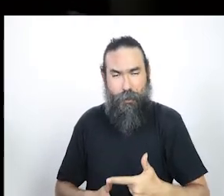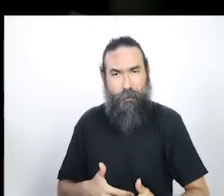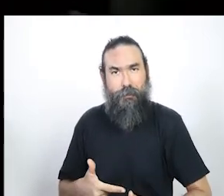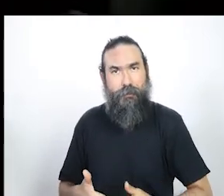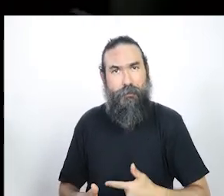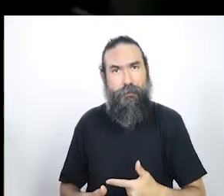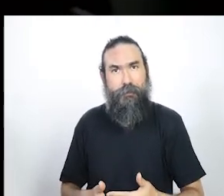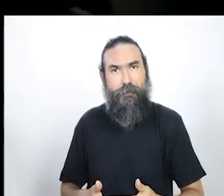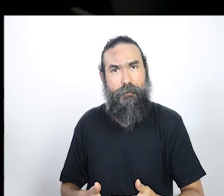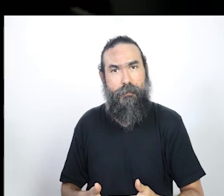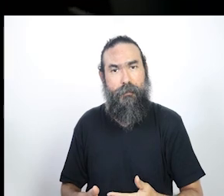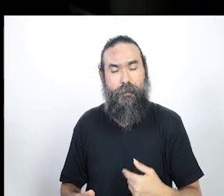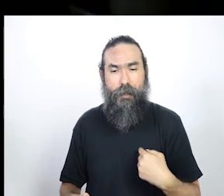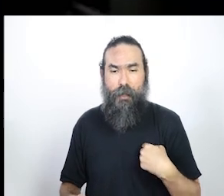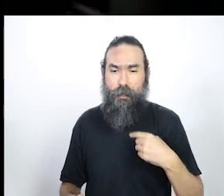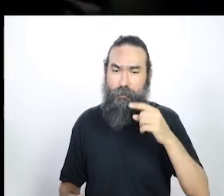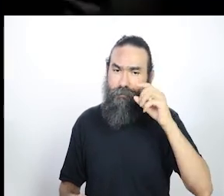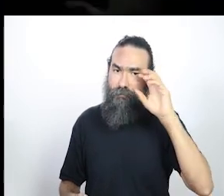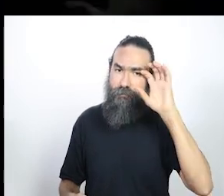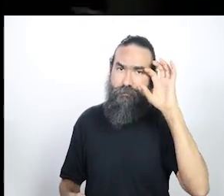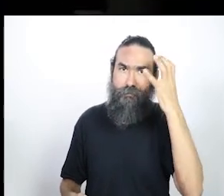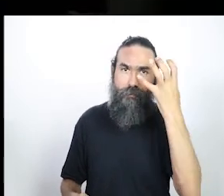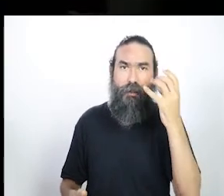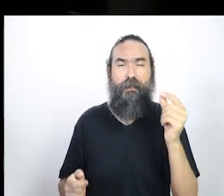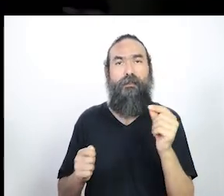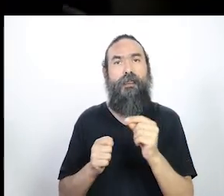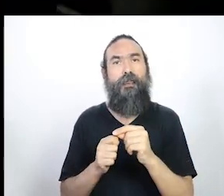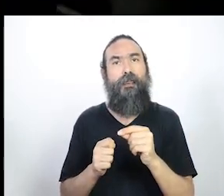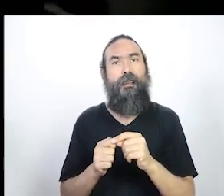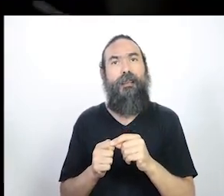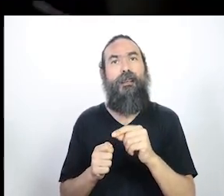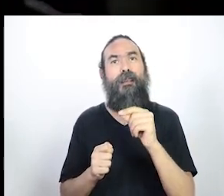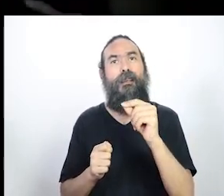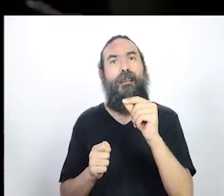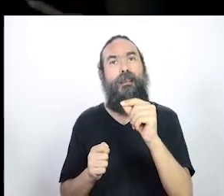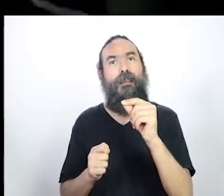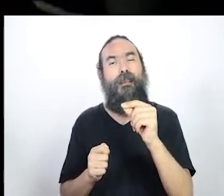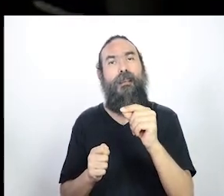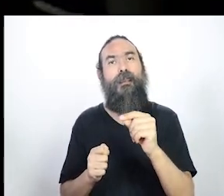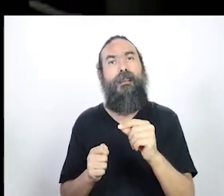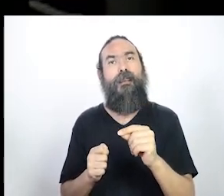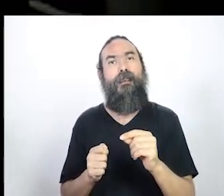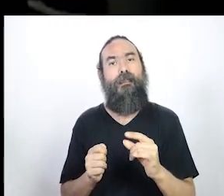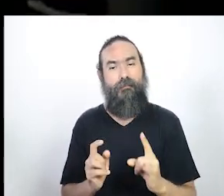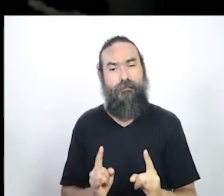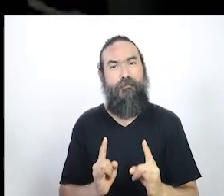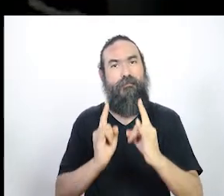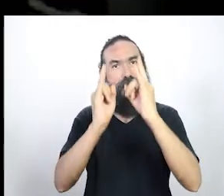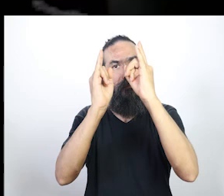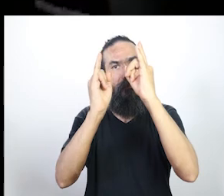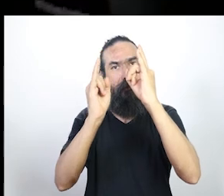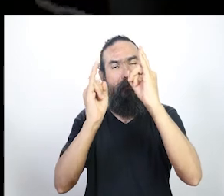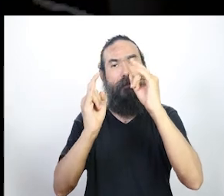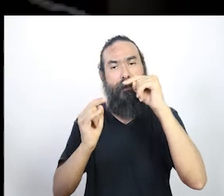luta, eu resolvi criar um Instituto Shirley de Kurnan Krenak. E esse instituto, ele